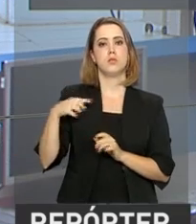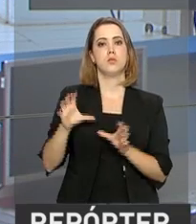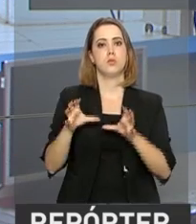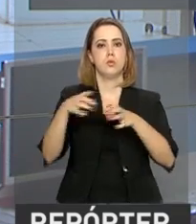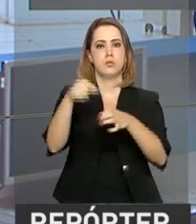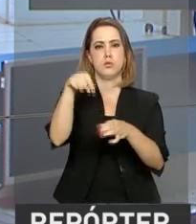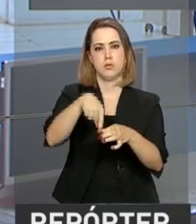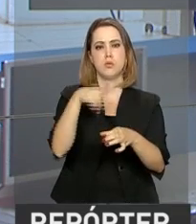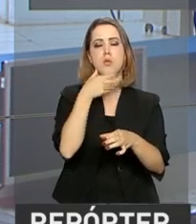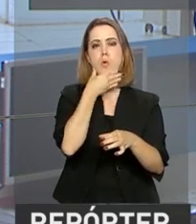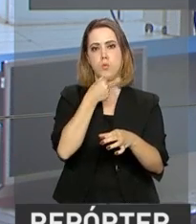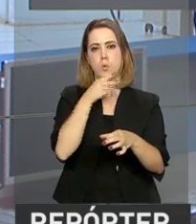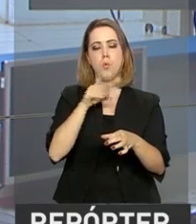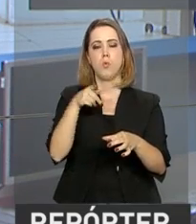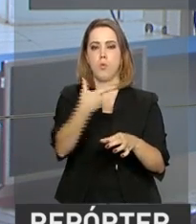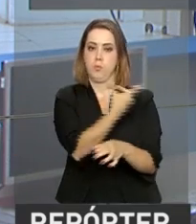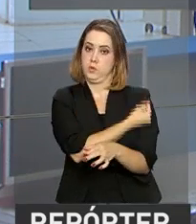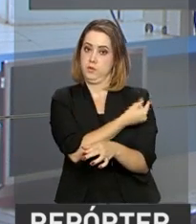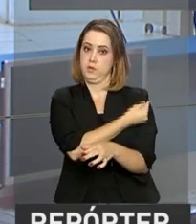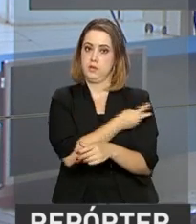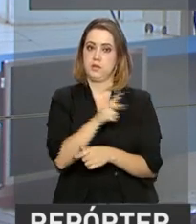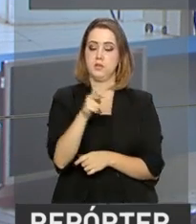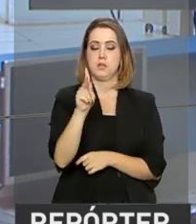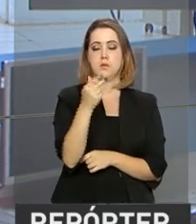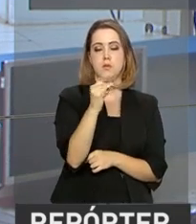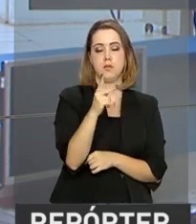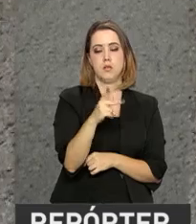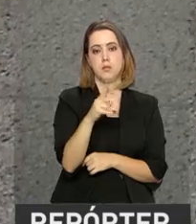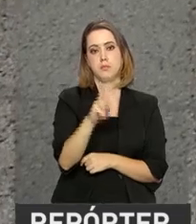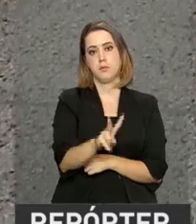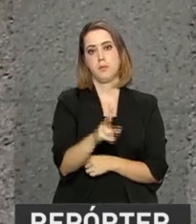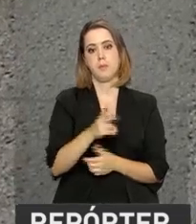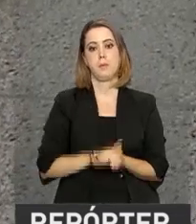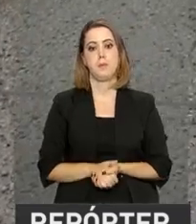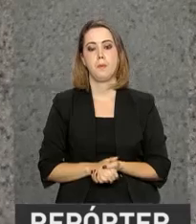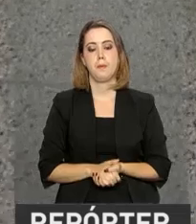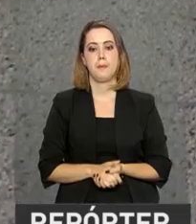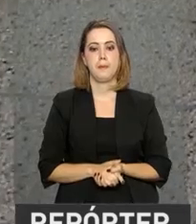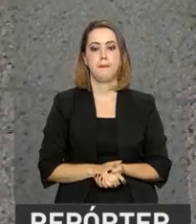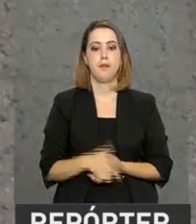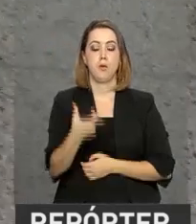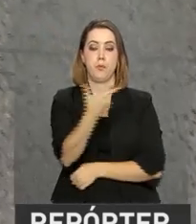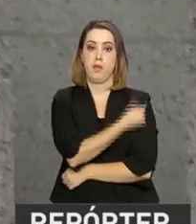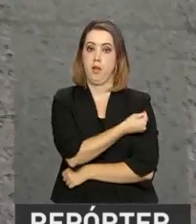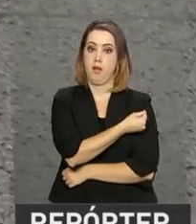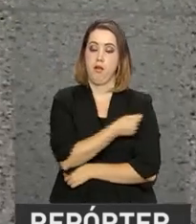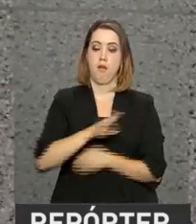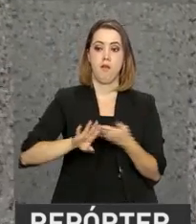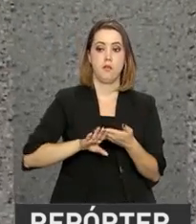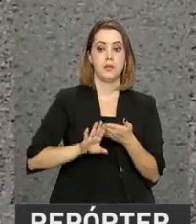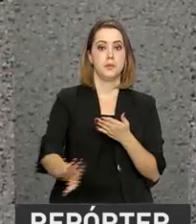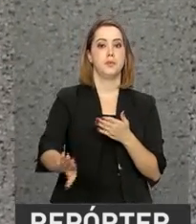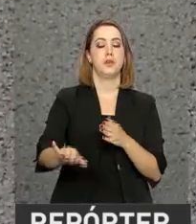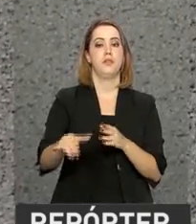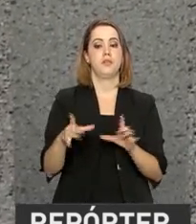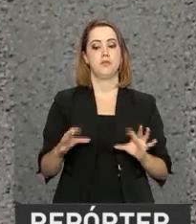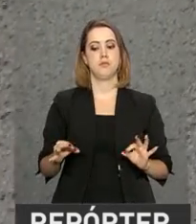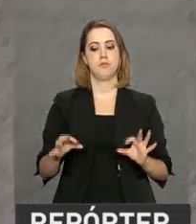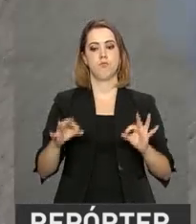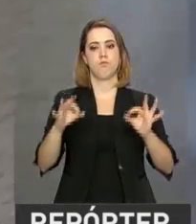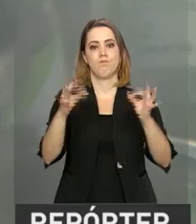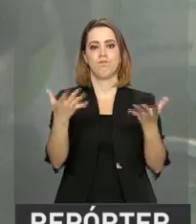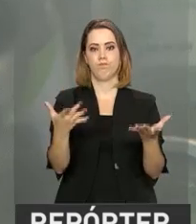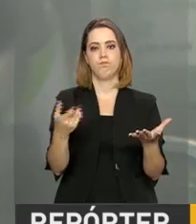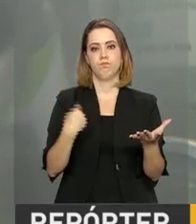HPV o anúncio foi feito pelo ministro da saúde Ricardo Barros A vacina contra o papilomavírus Humano o